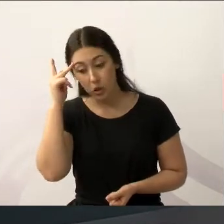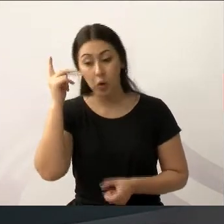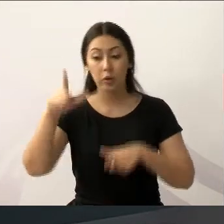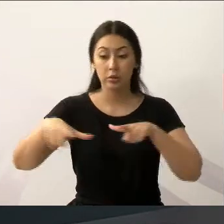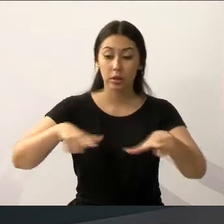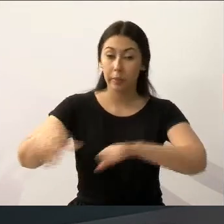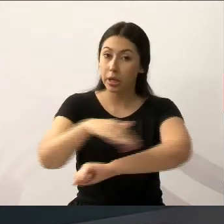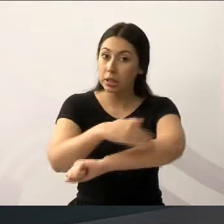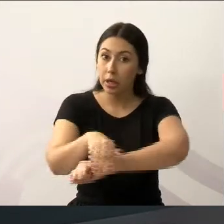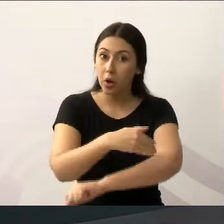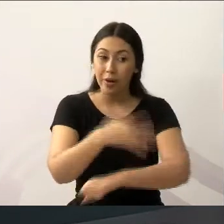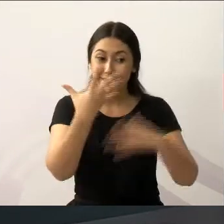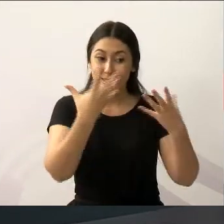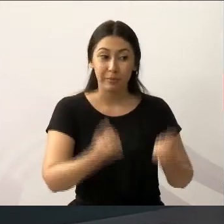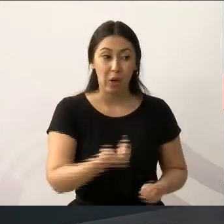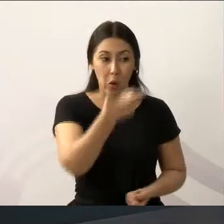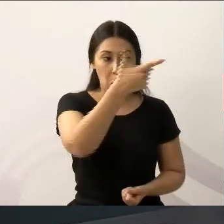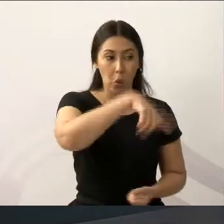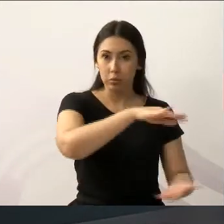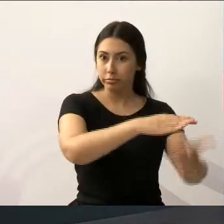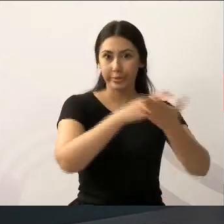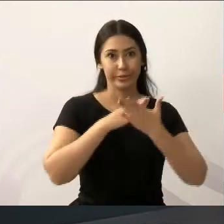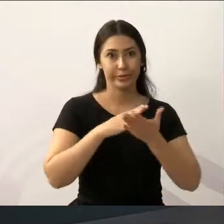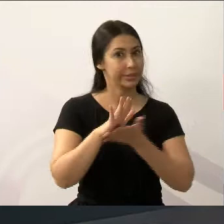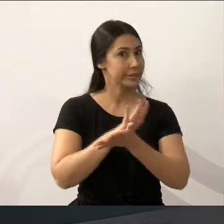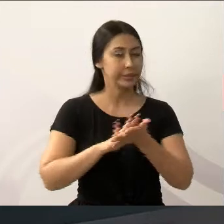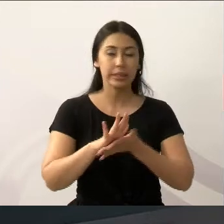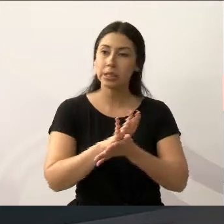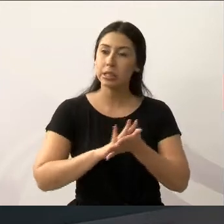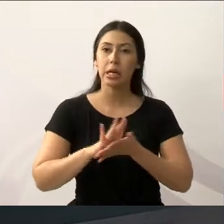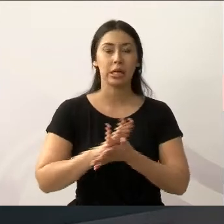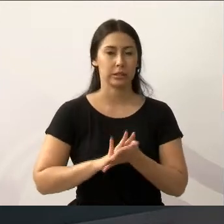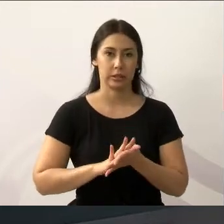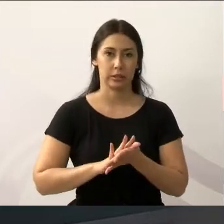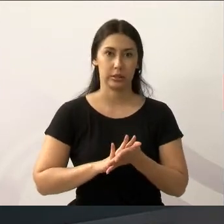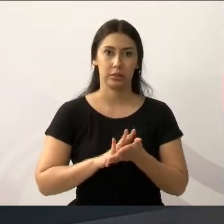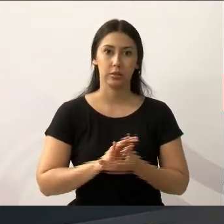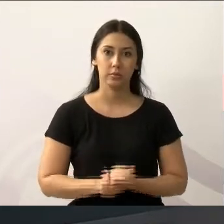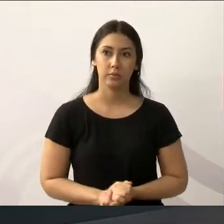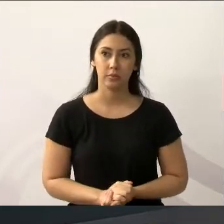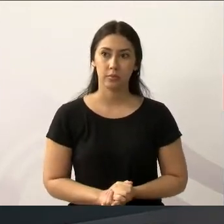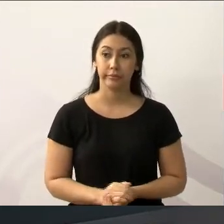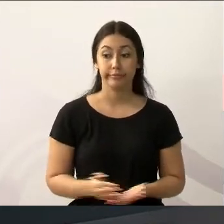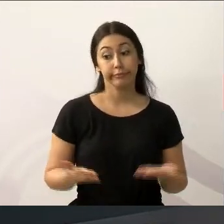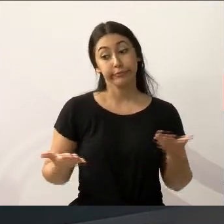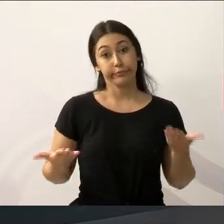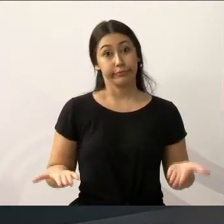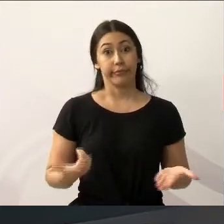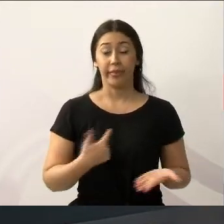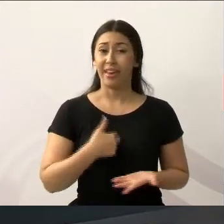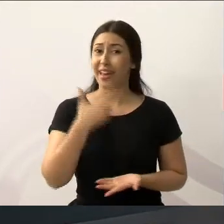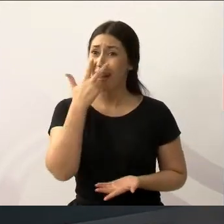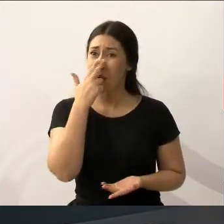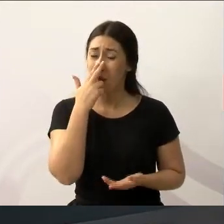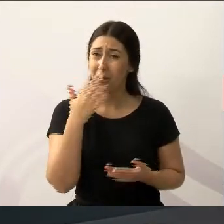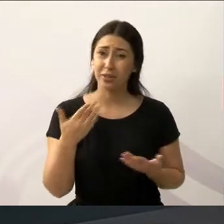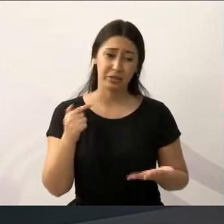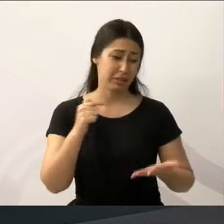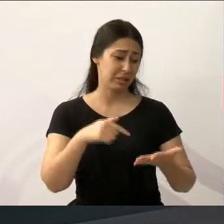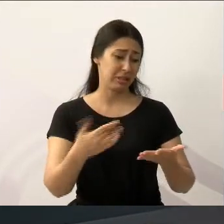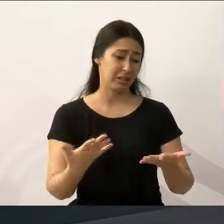econômica assistencial disponibilizada por qualquer dos entes federativos. Eu acho que aqui a